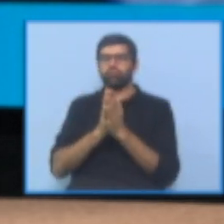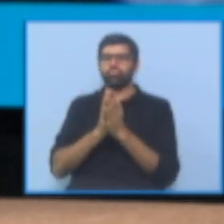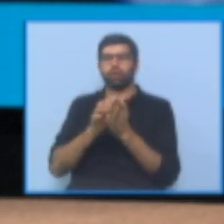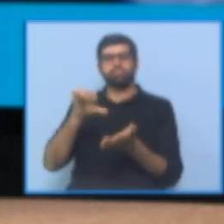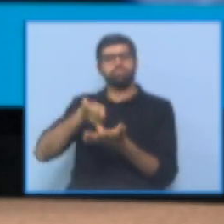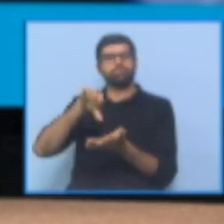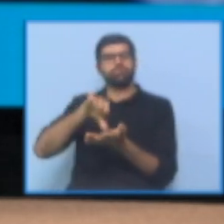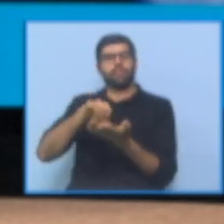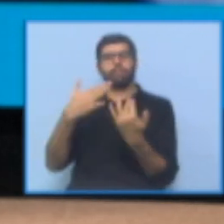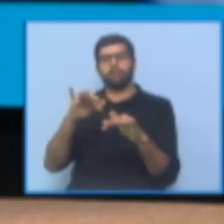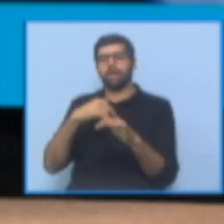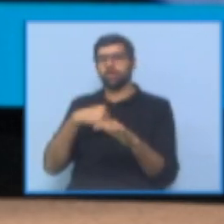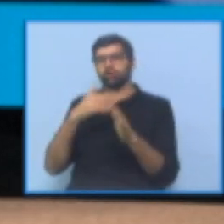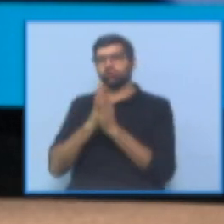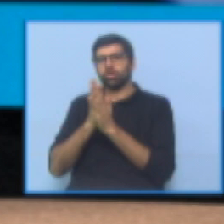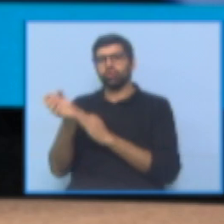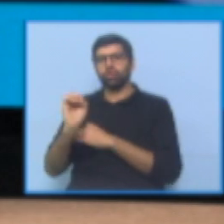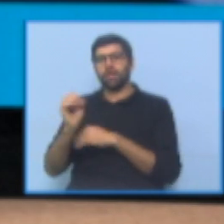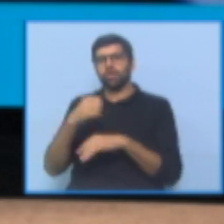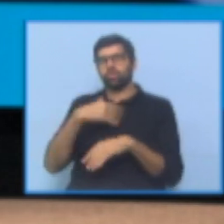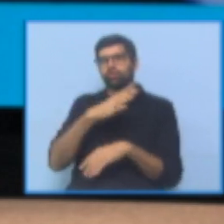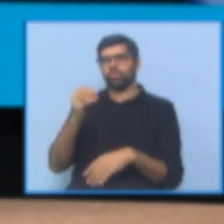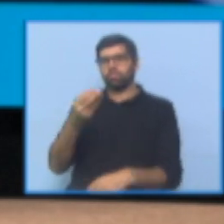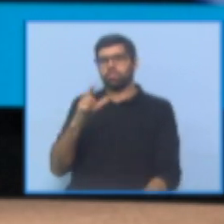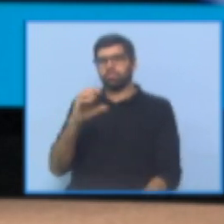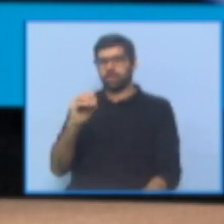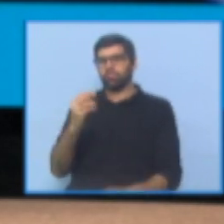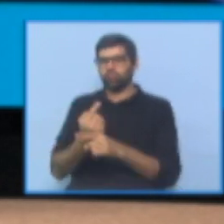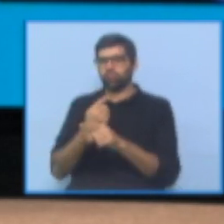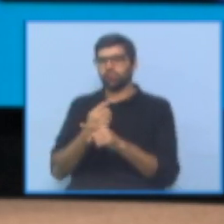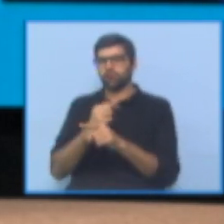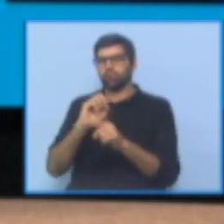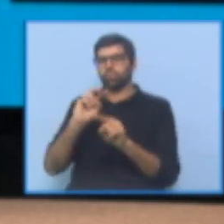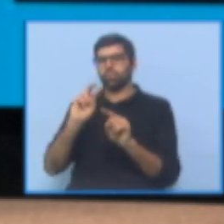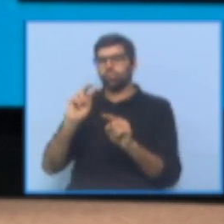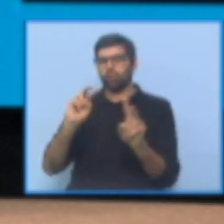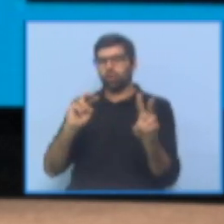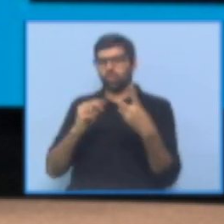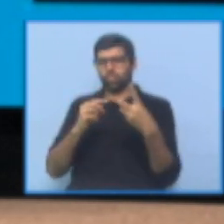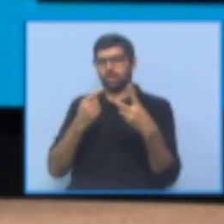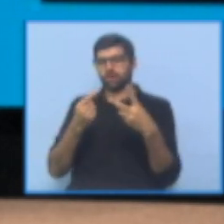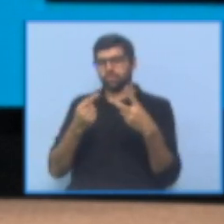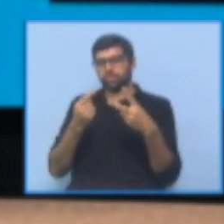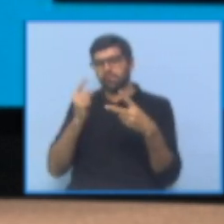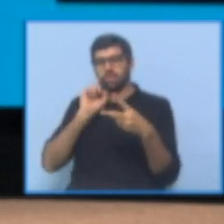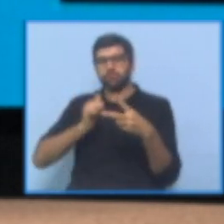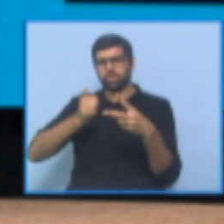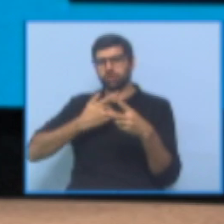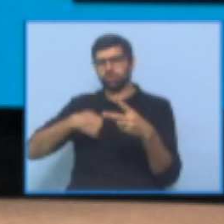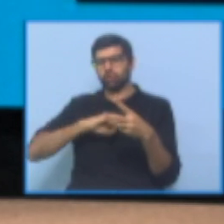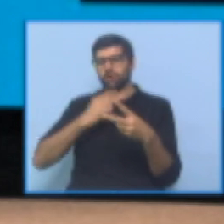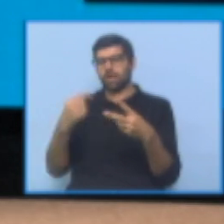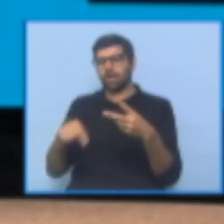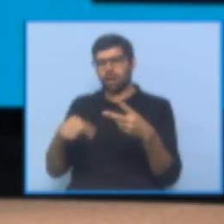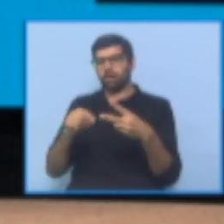Mas patrono nós não temos. E João Paulo II tem duas coisas que acho que são indeléveis e fundamentais para nós.